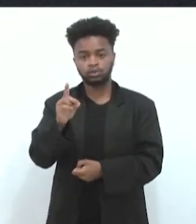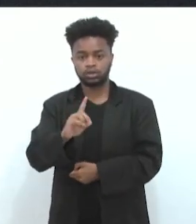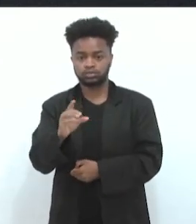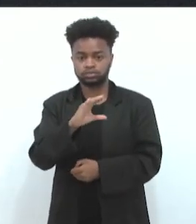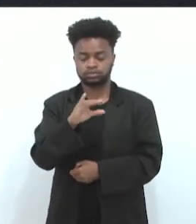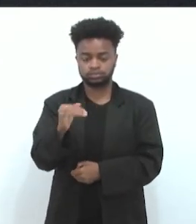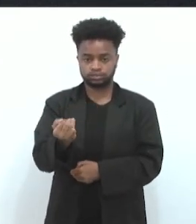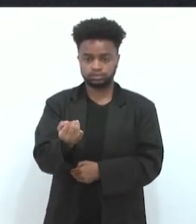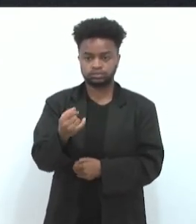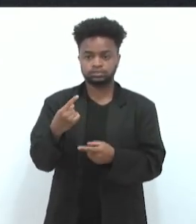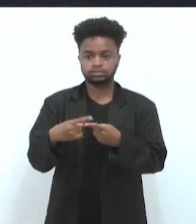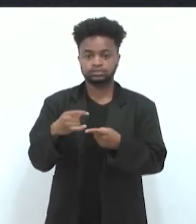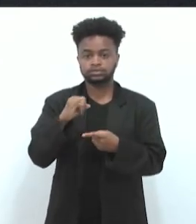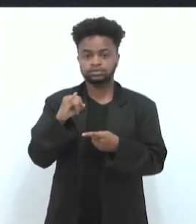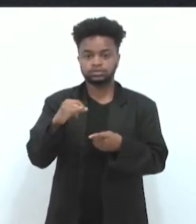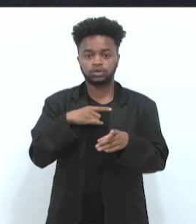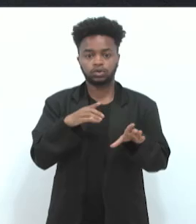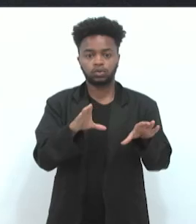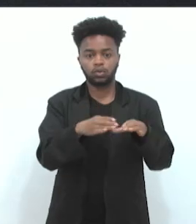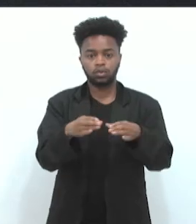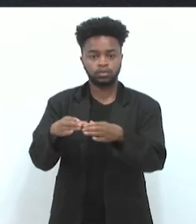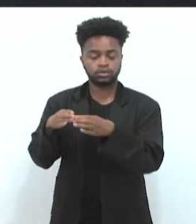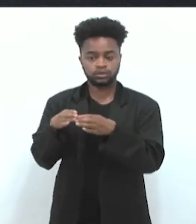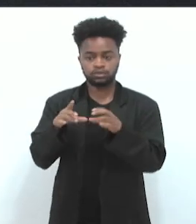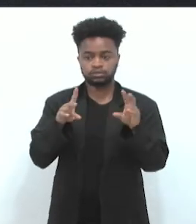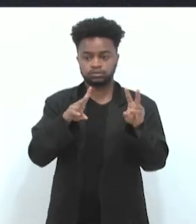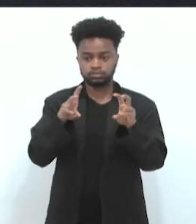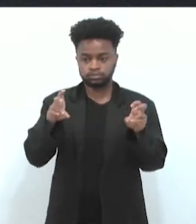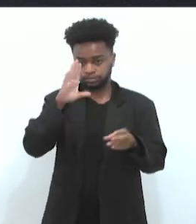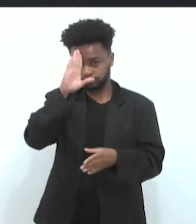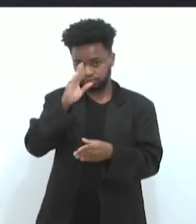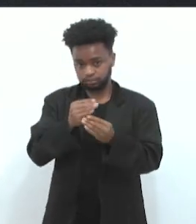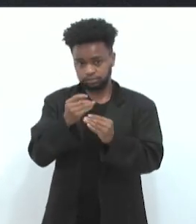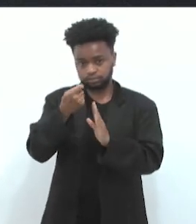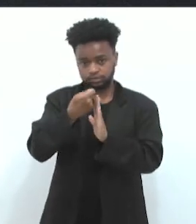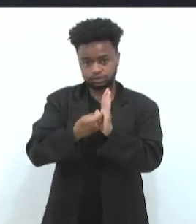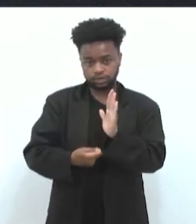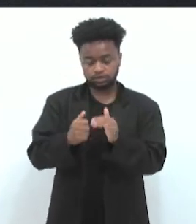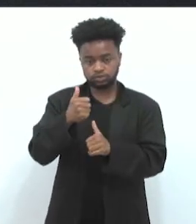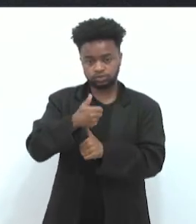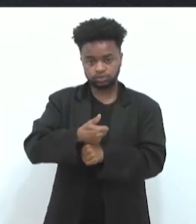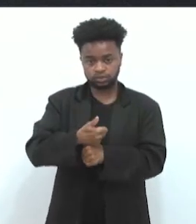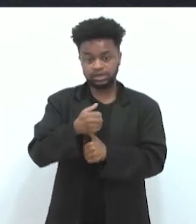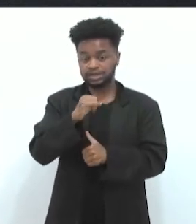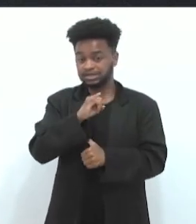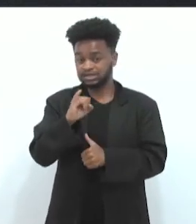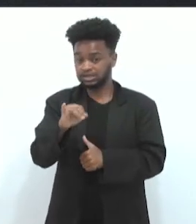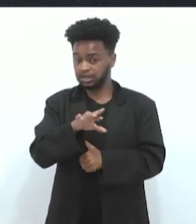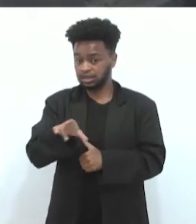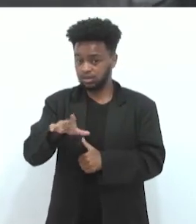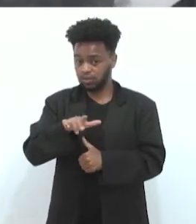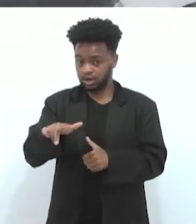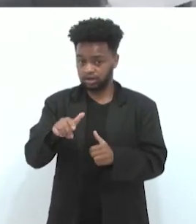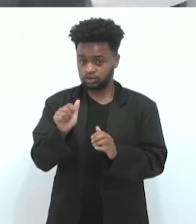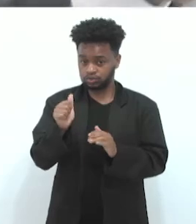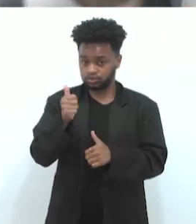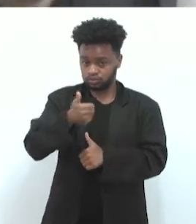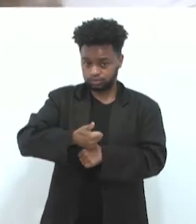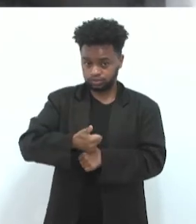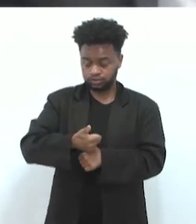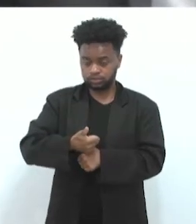quando as comissões temáticas concluem por substitutivo. Perfeito. Quando não concluem por